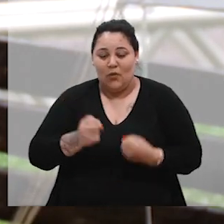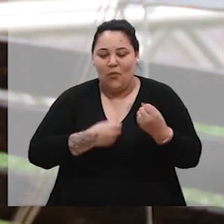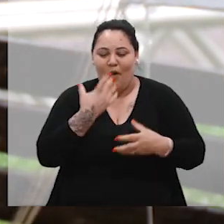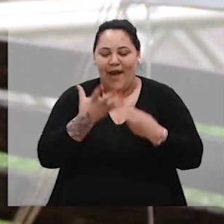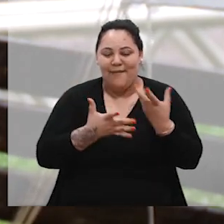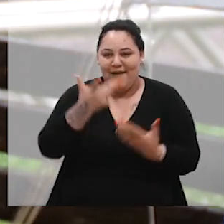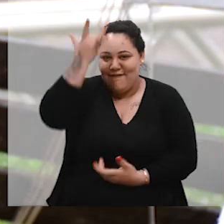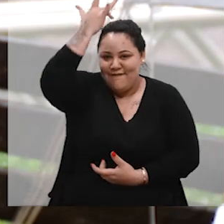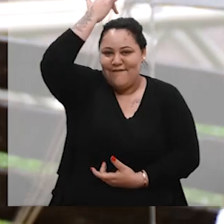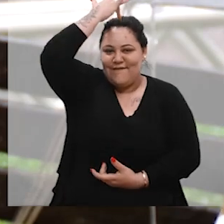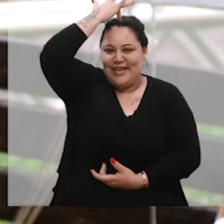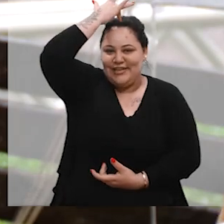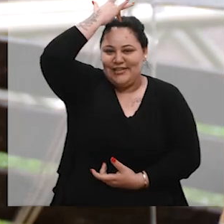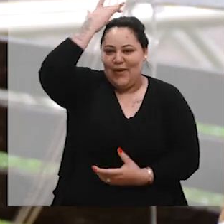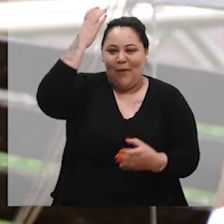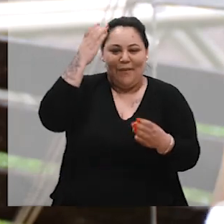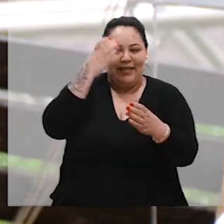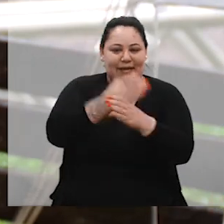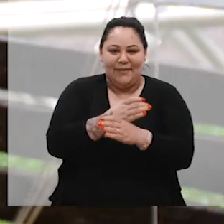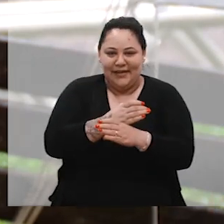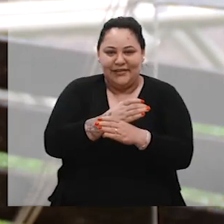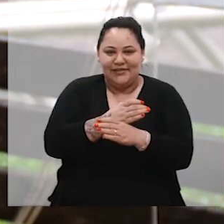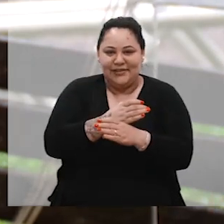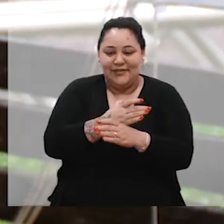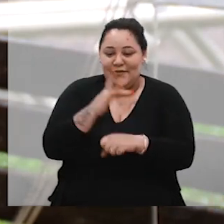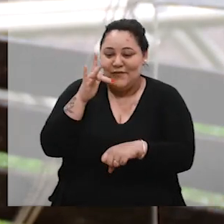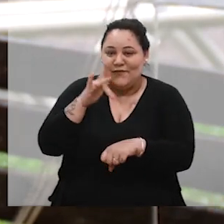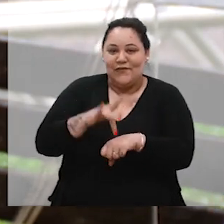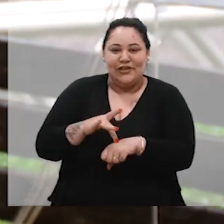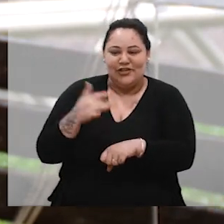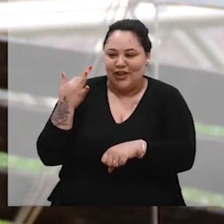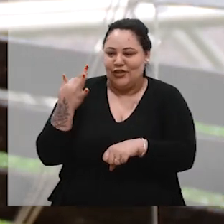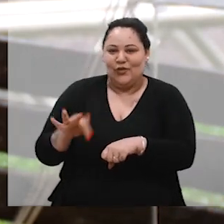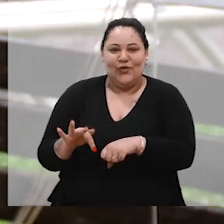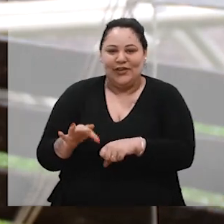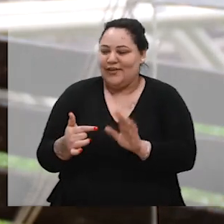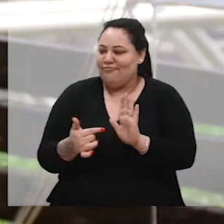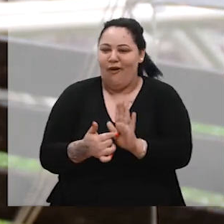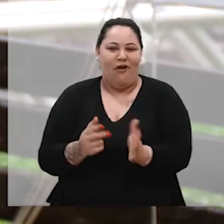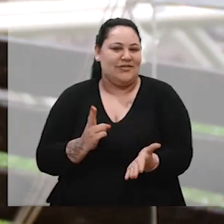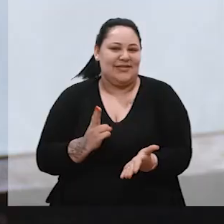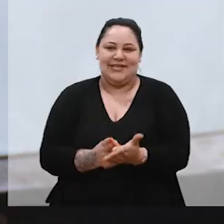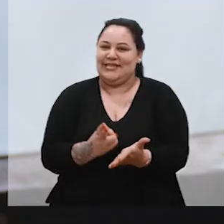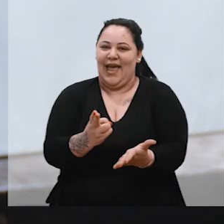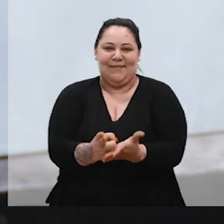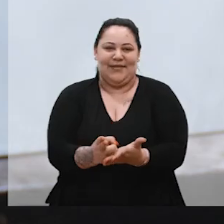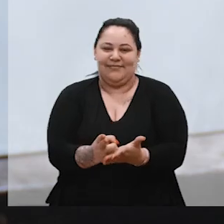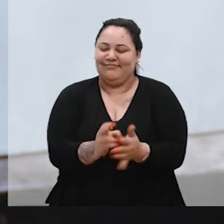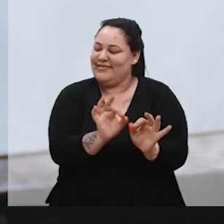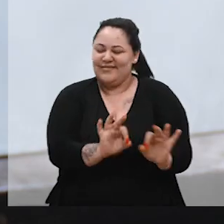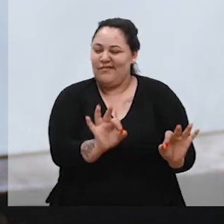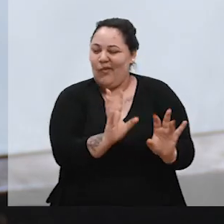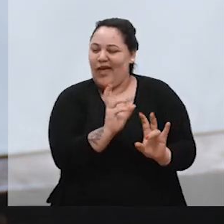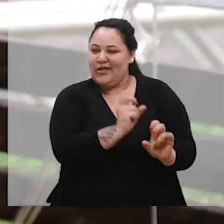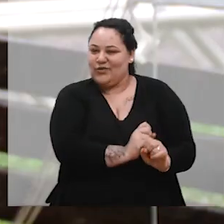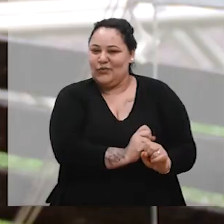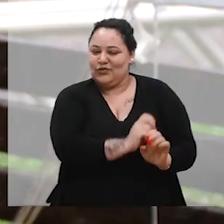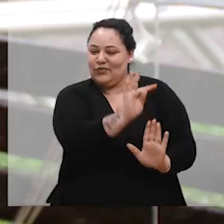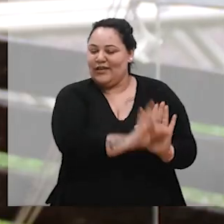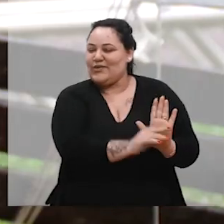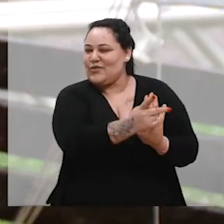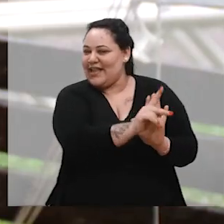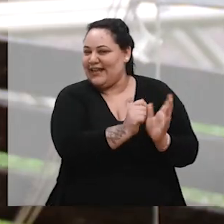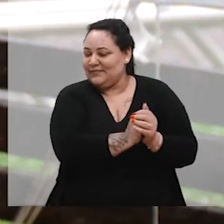completamente que chega a fingir que é a dor que deveras sente. Então, nós falamos de nós, falamos da